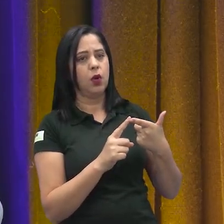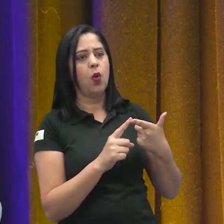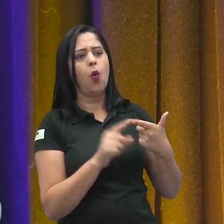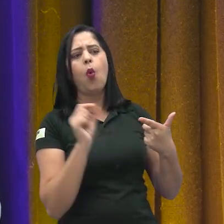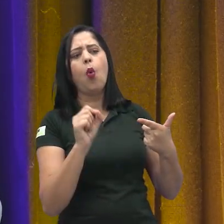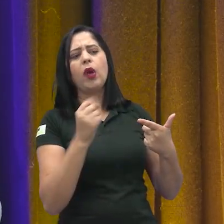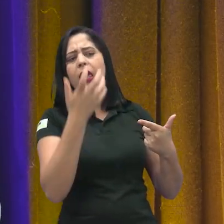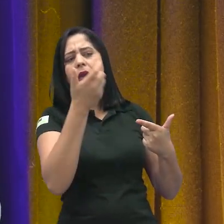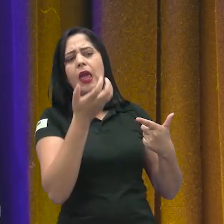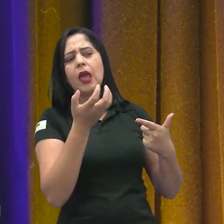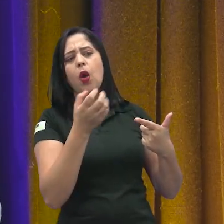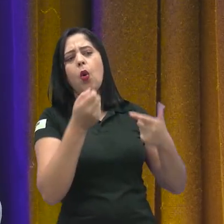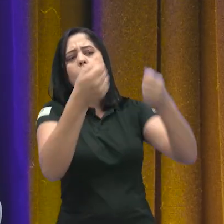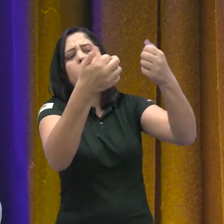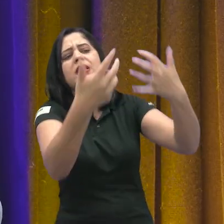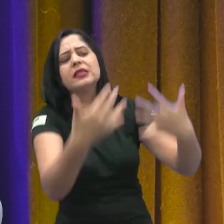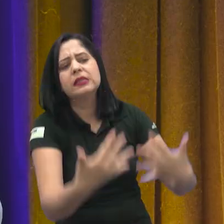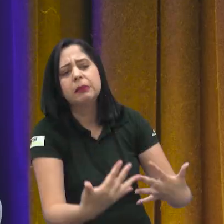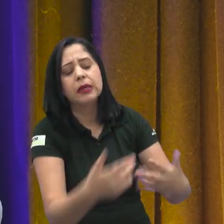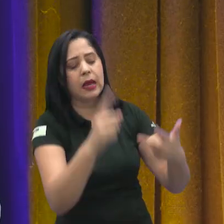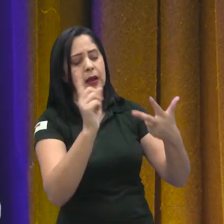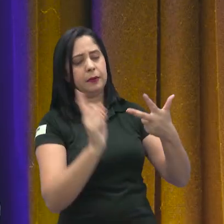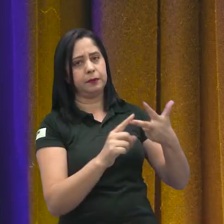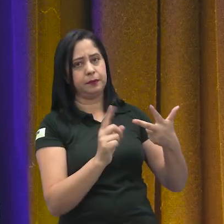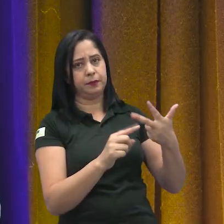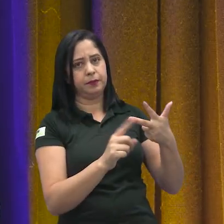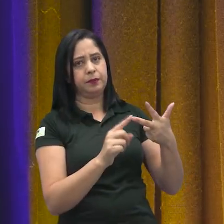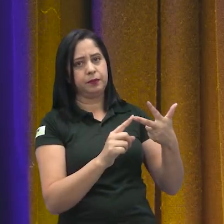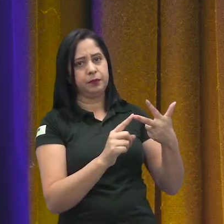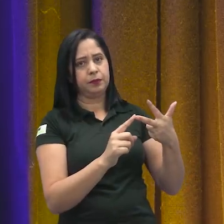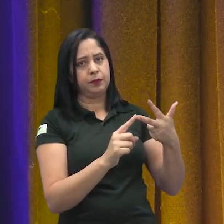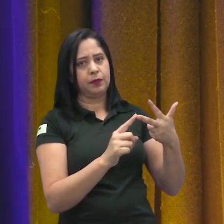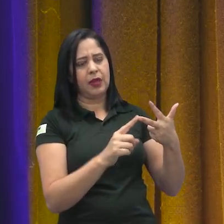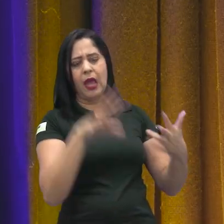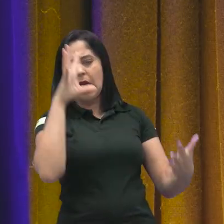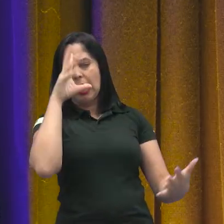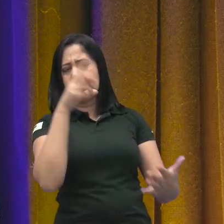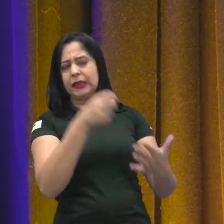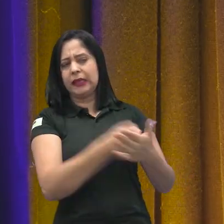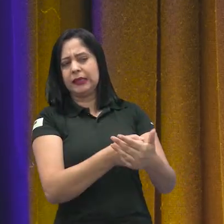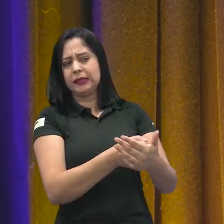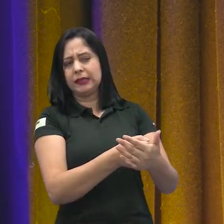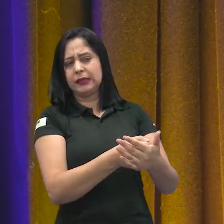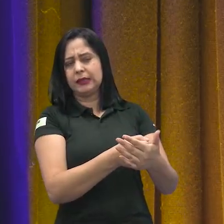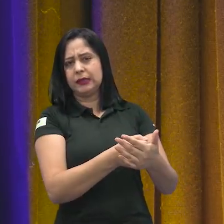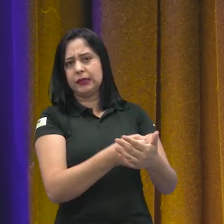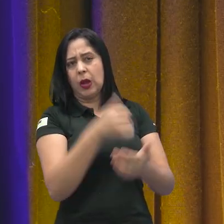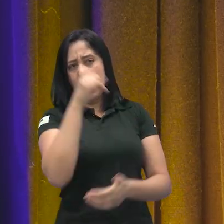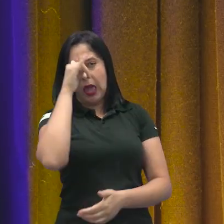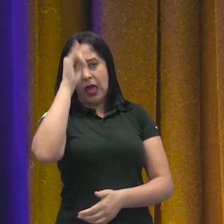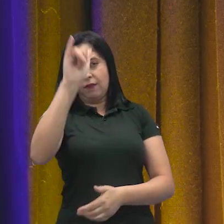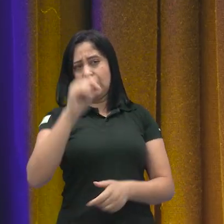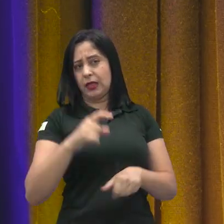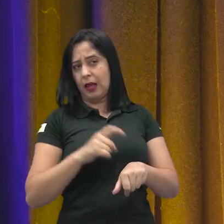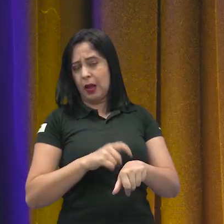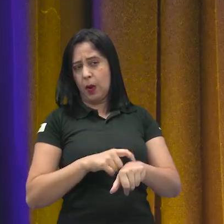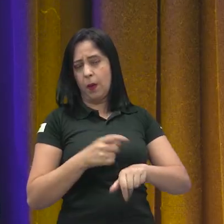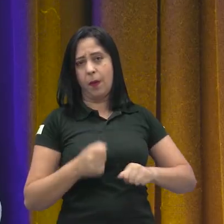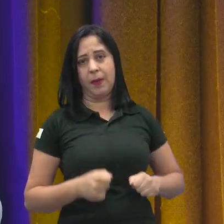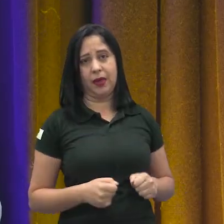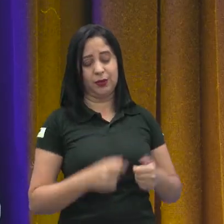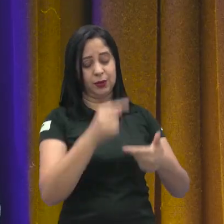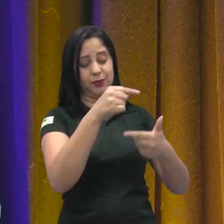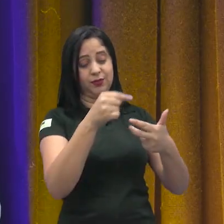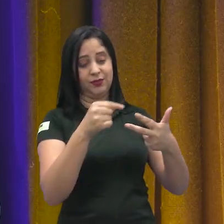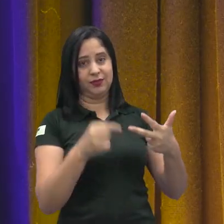quero transmitir para aquela pessoa que está comigo. E o terceiro é que decisão eu estou evitando tomar naquele momento. E aí